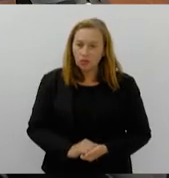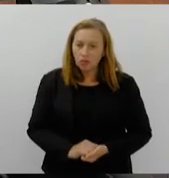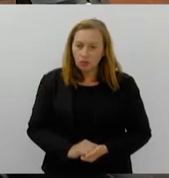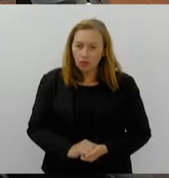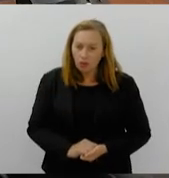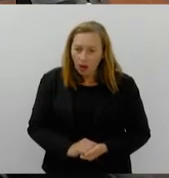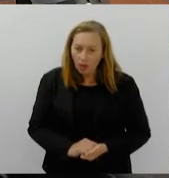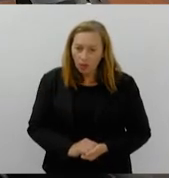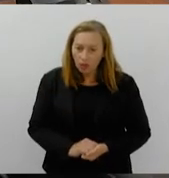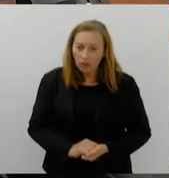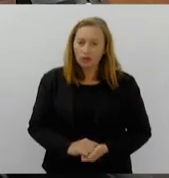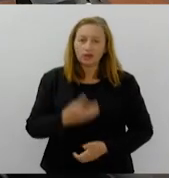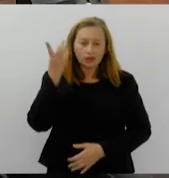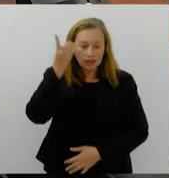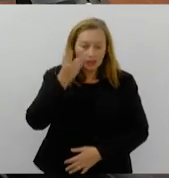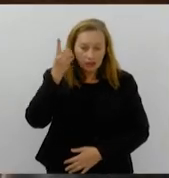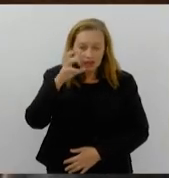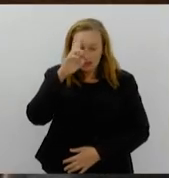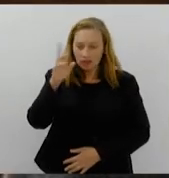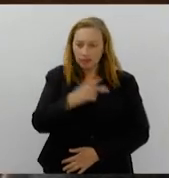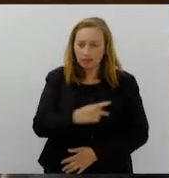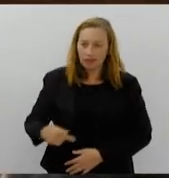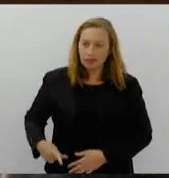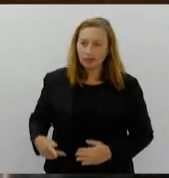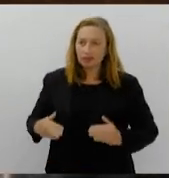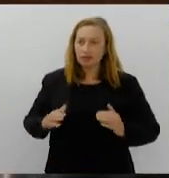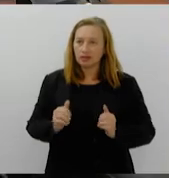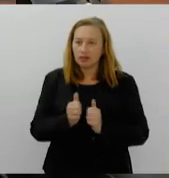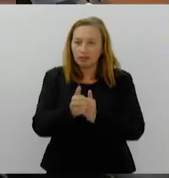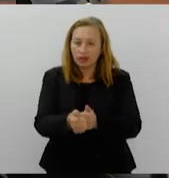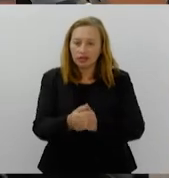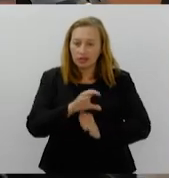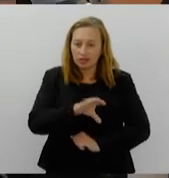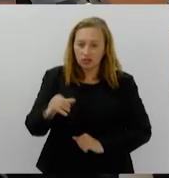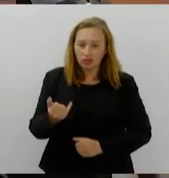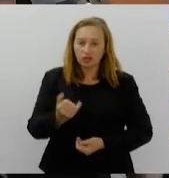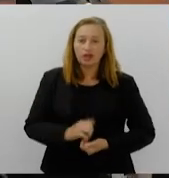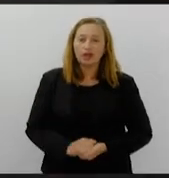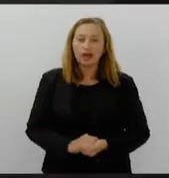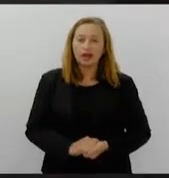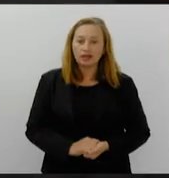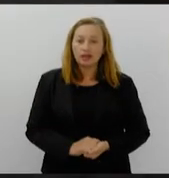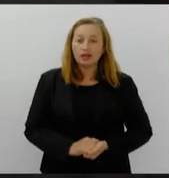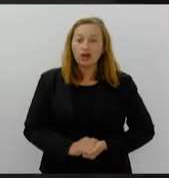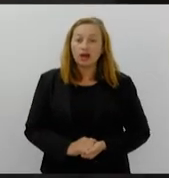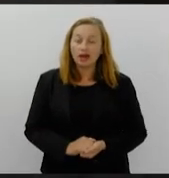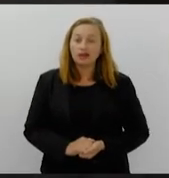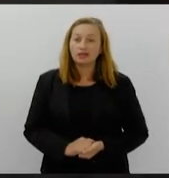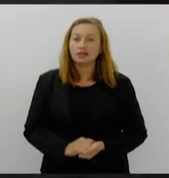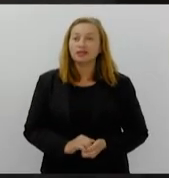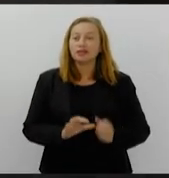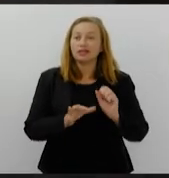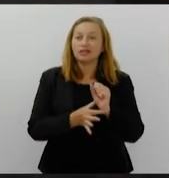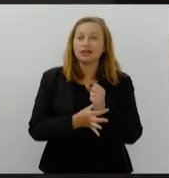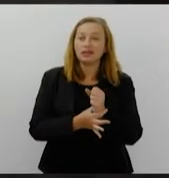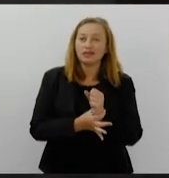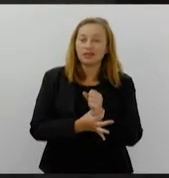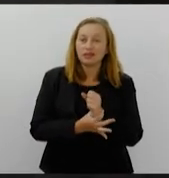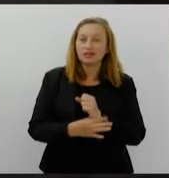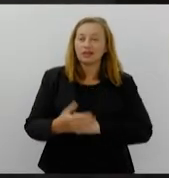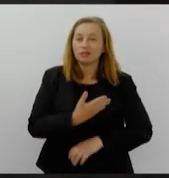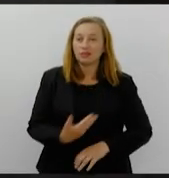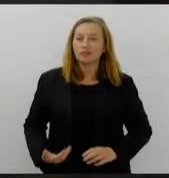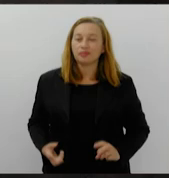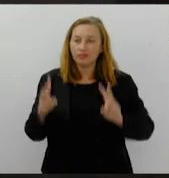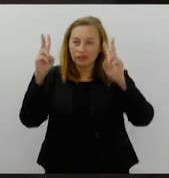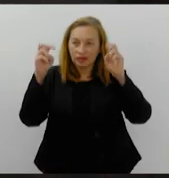Boa tarde, senhora presidenta. Voto em conformidade com a CCJ. Obrigada. Pela Comissão de Segurança Pública e Assuntos de Polícia, deputado